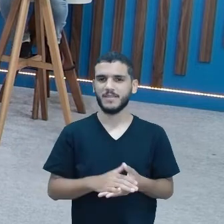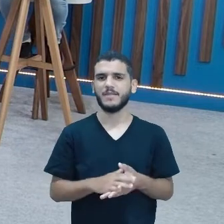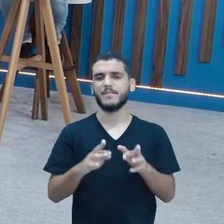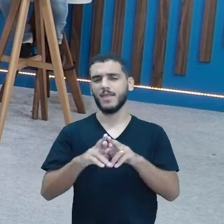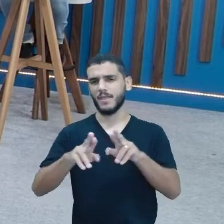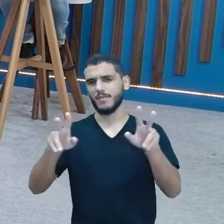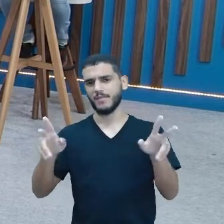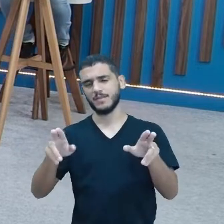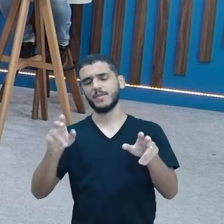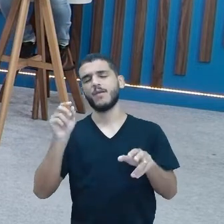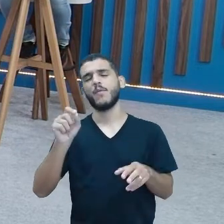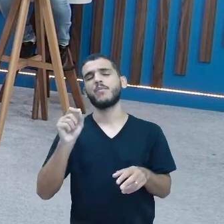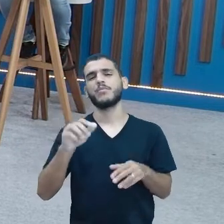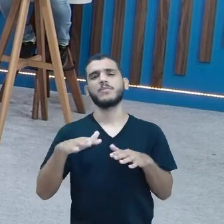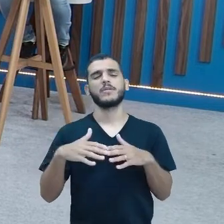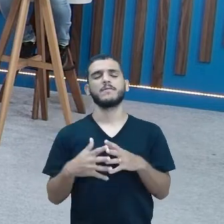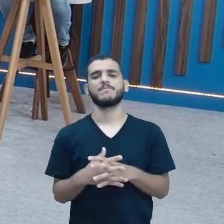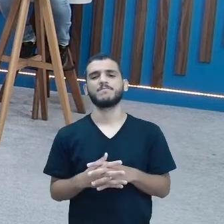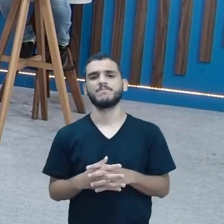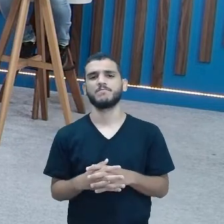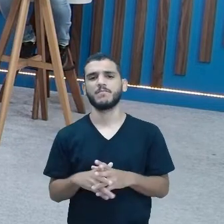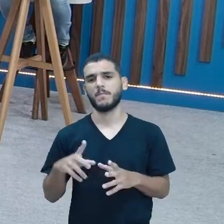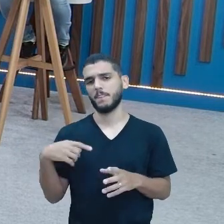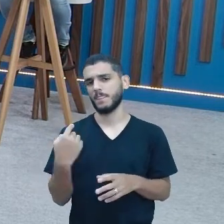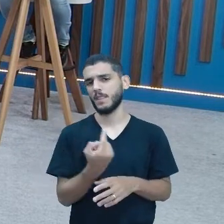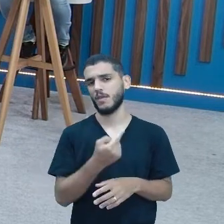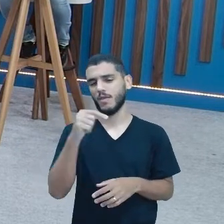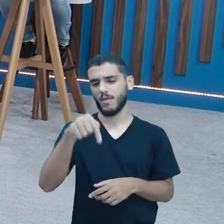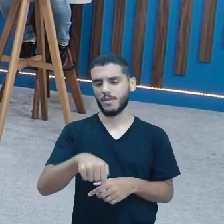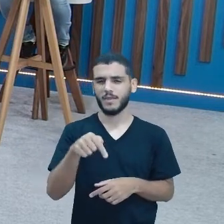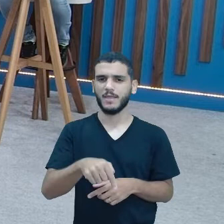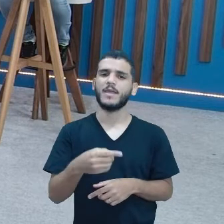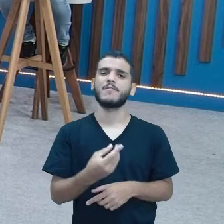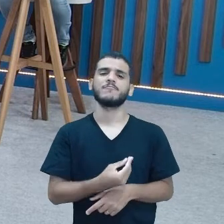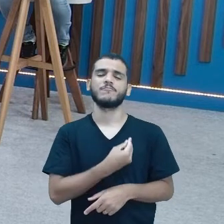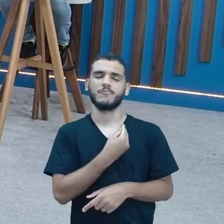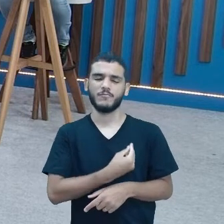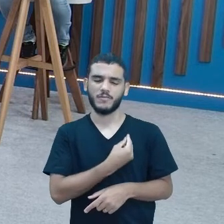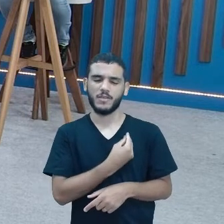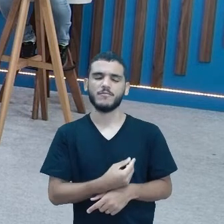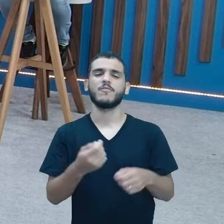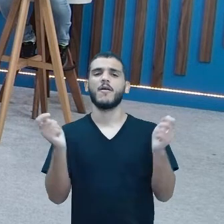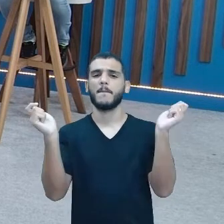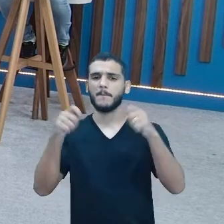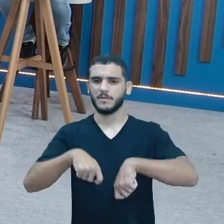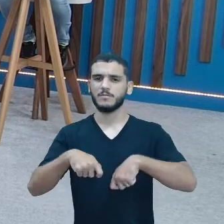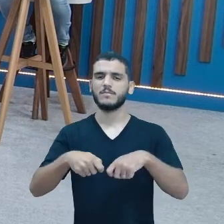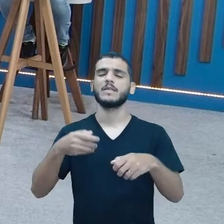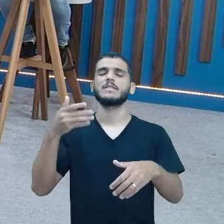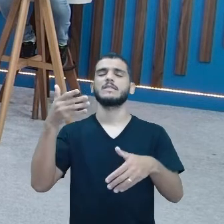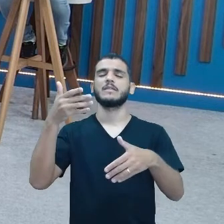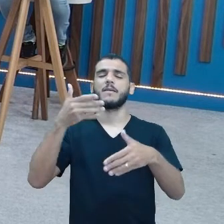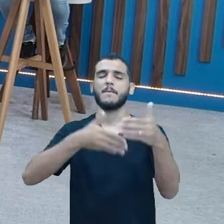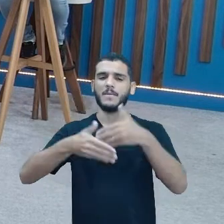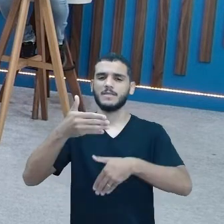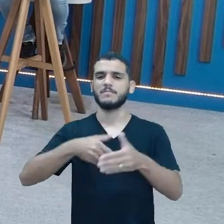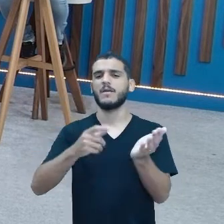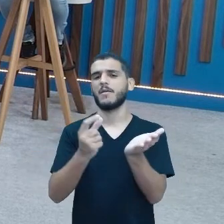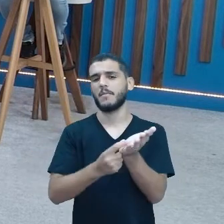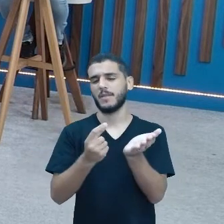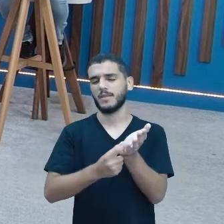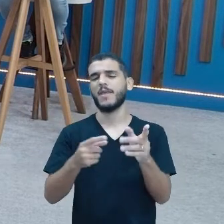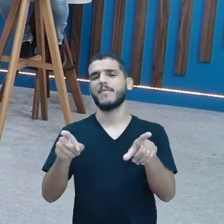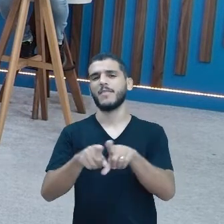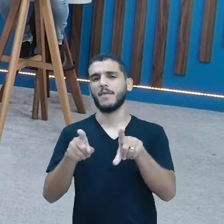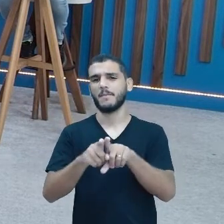nossa escola é justamente esse, porque a gente está aqui ao vivo, né? Isso. Pode participar através do aplicativo, mas também você